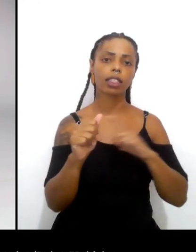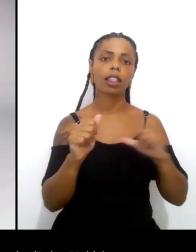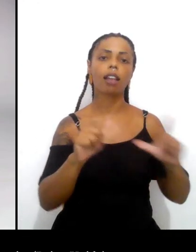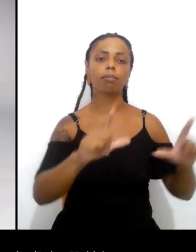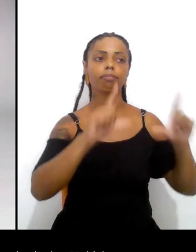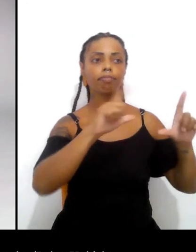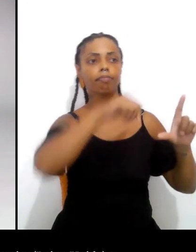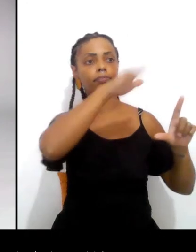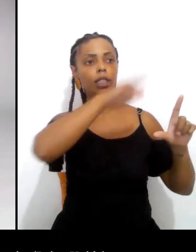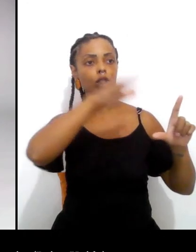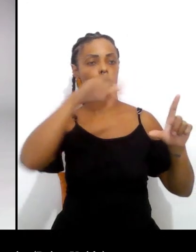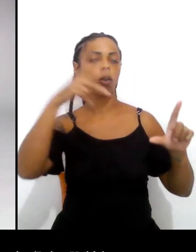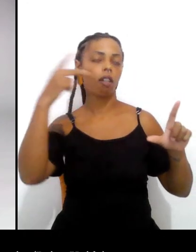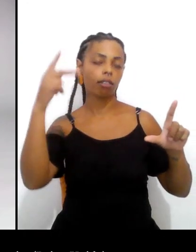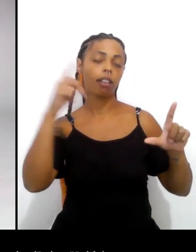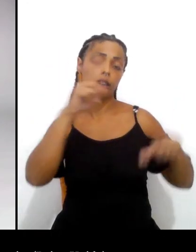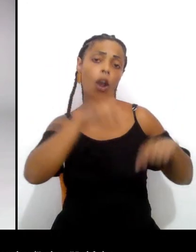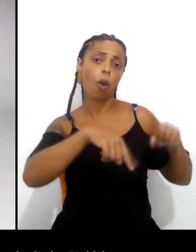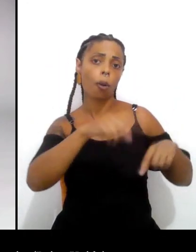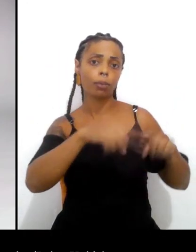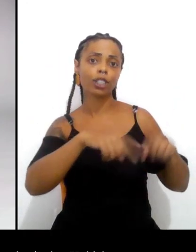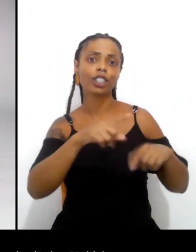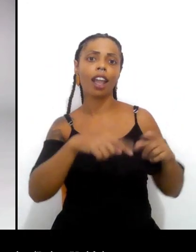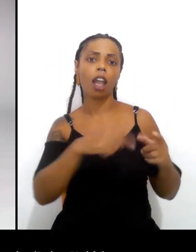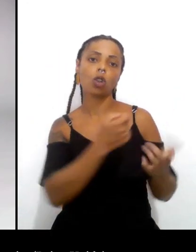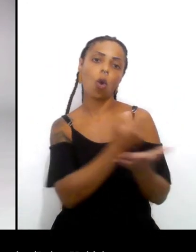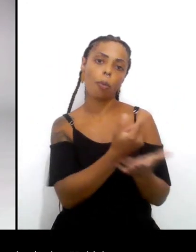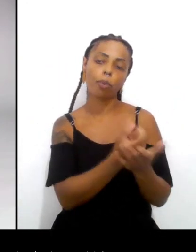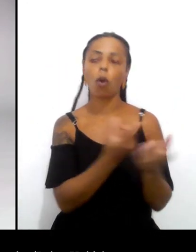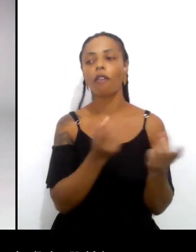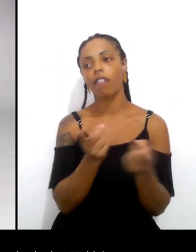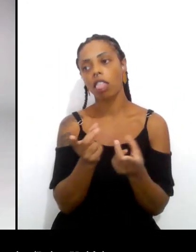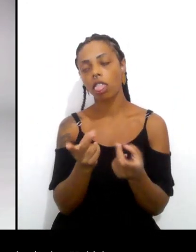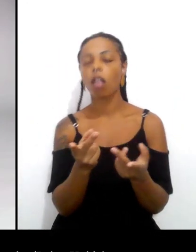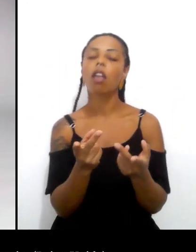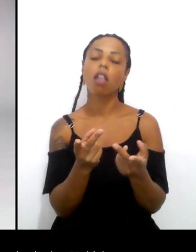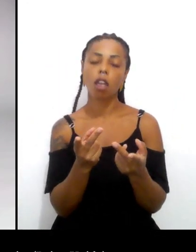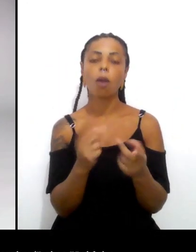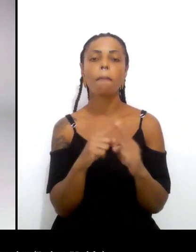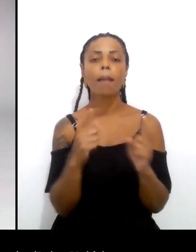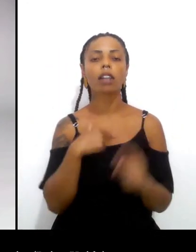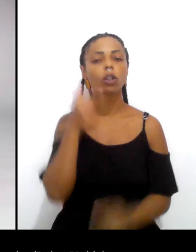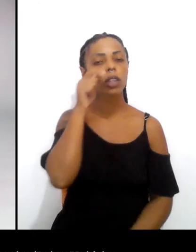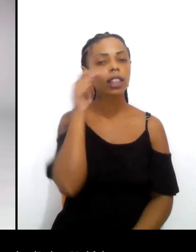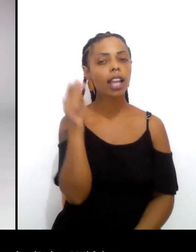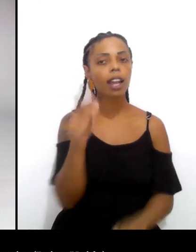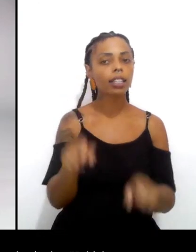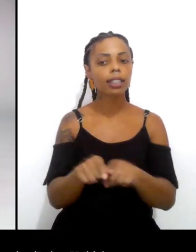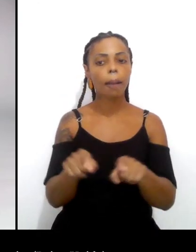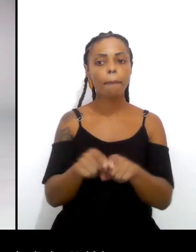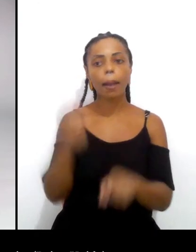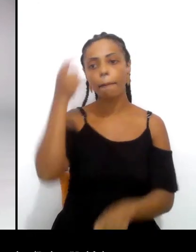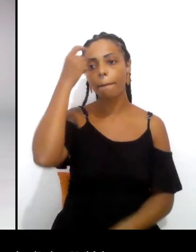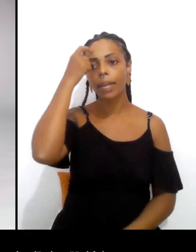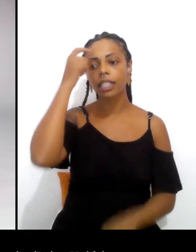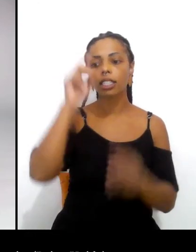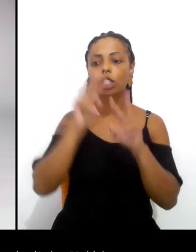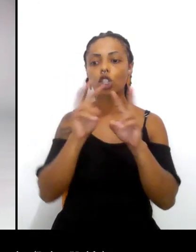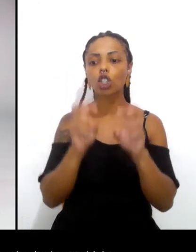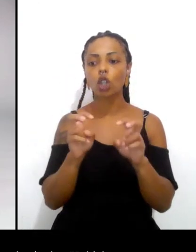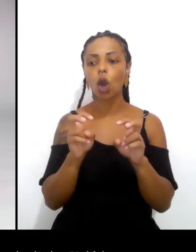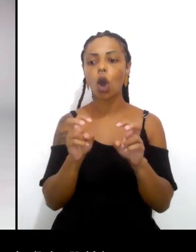bacon como objetos comprados e vendidos e me interessa também pensar sobre